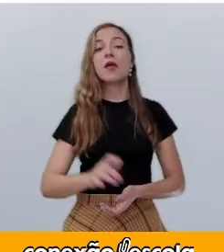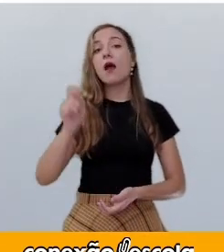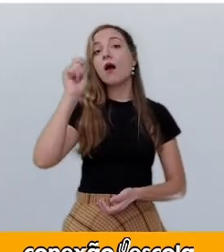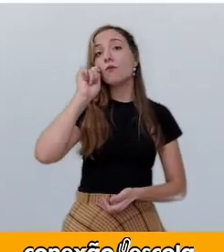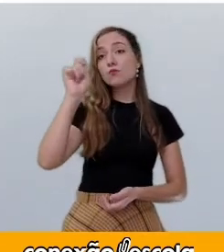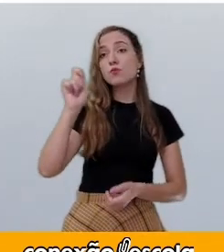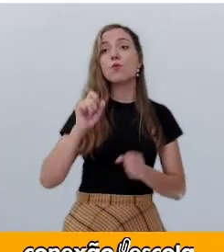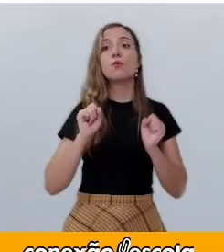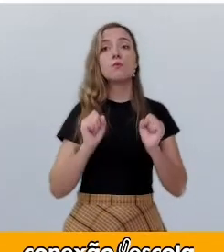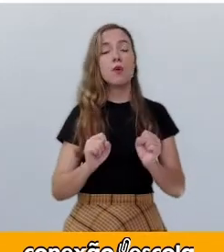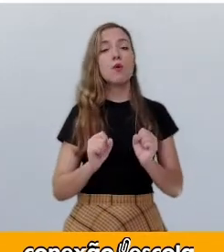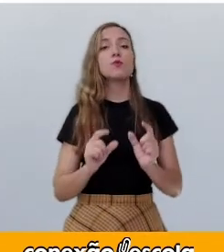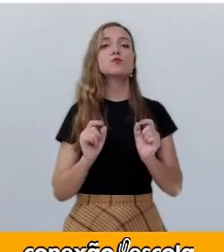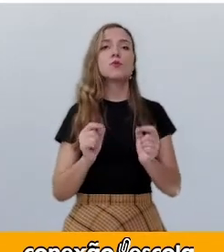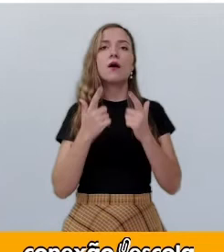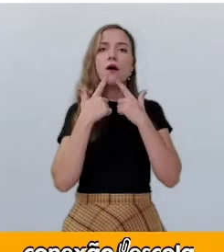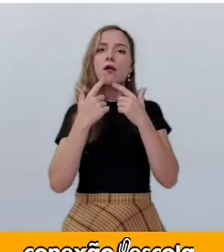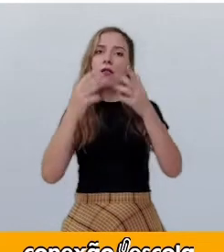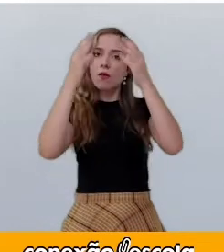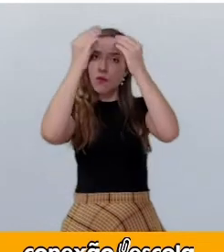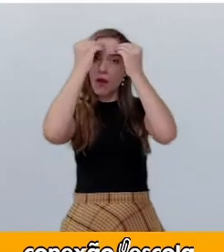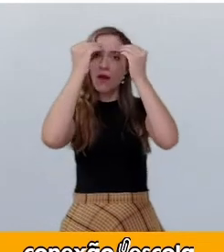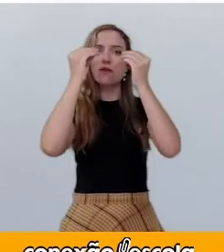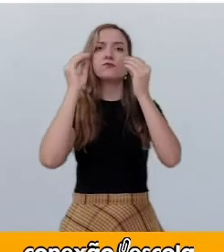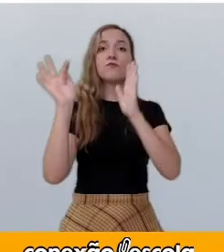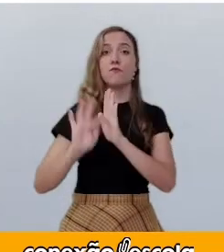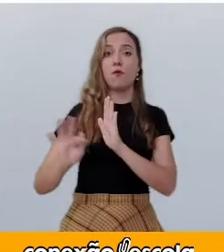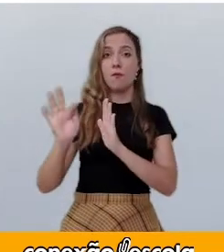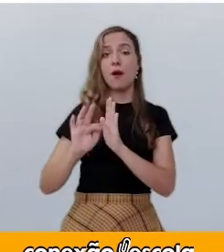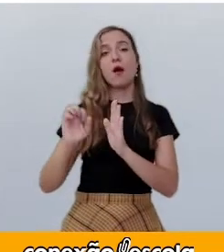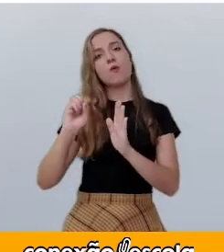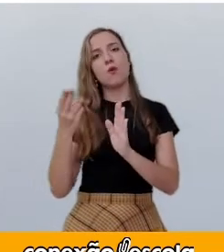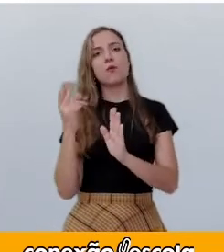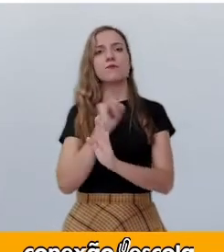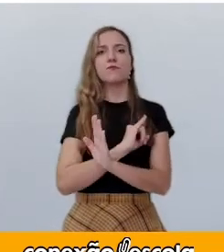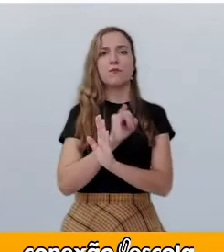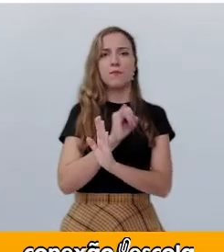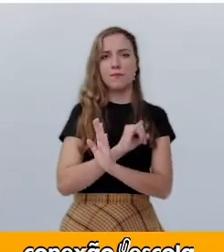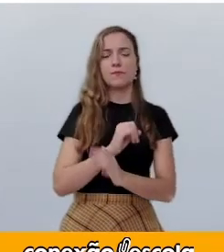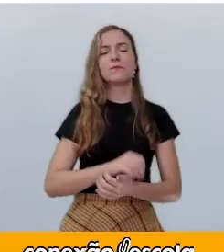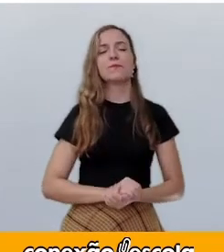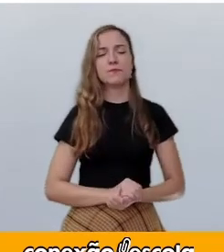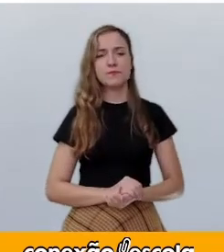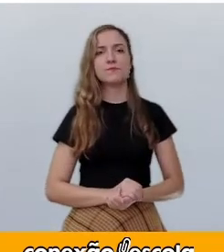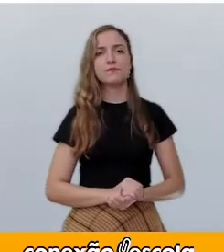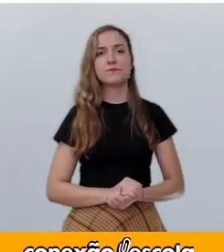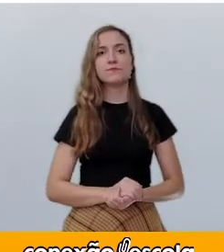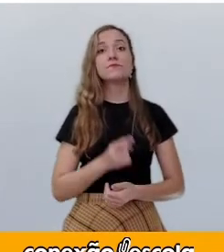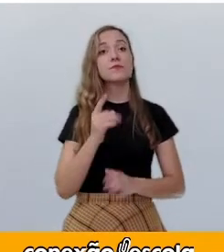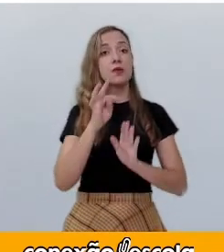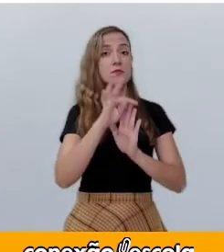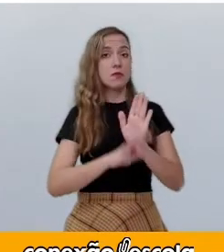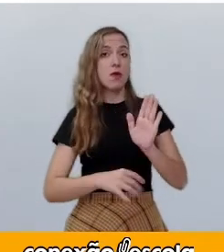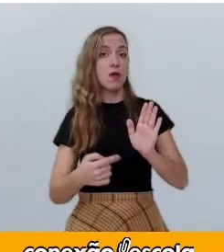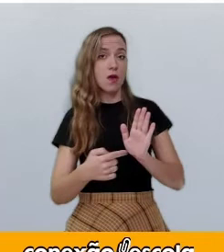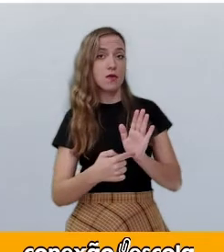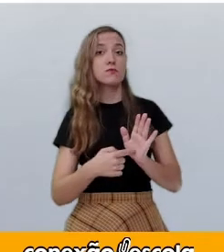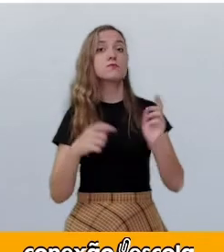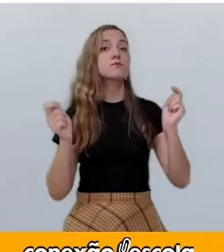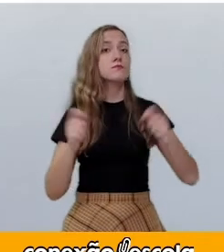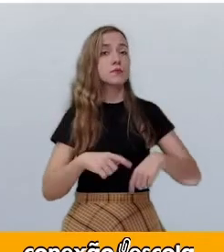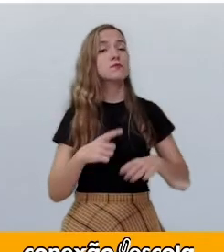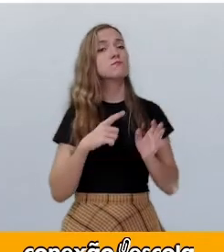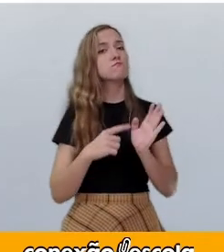pode usar a linguagem formal ou informal esses textos podem ser